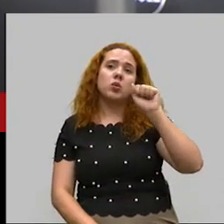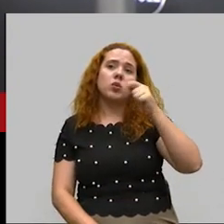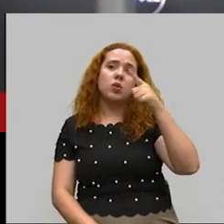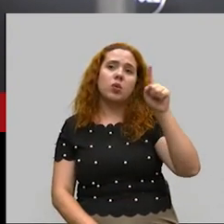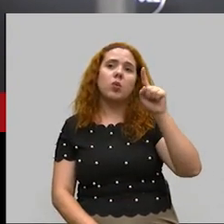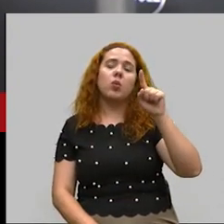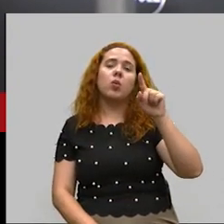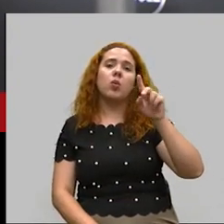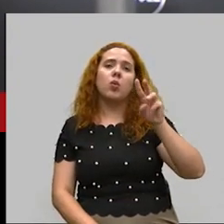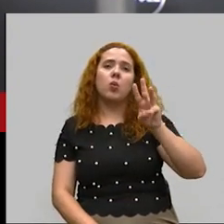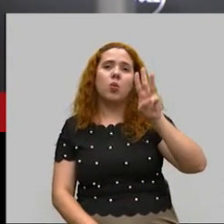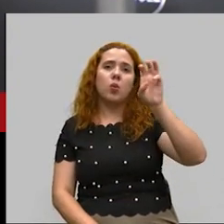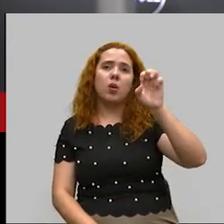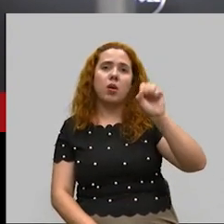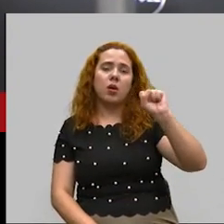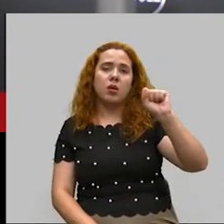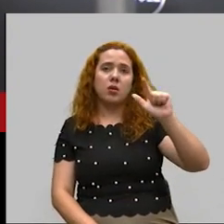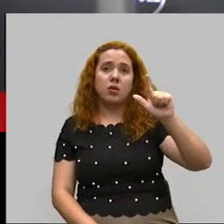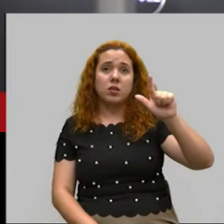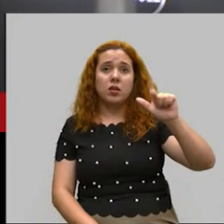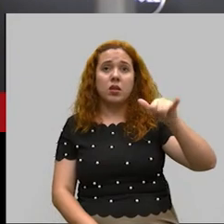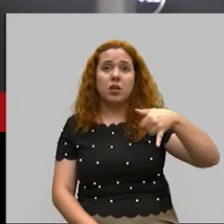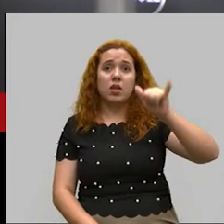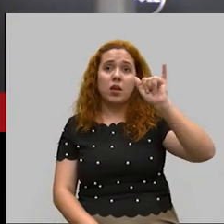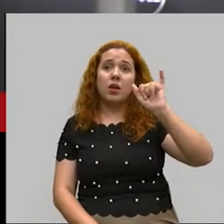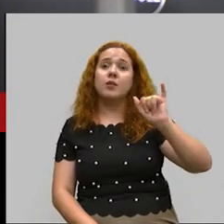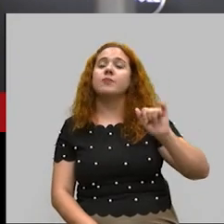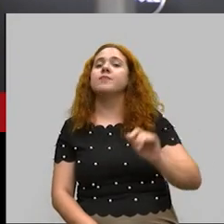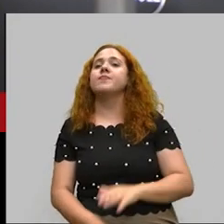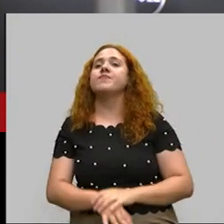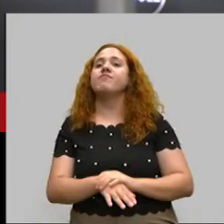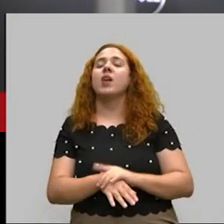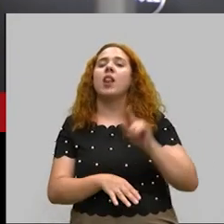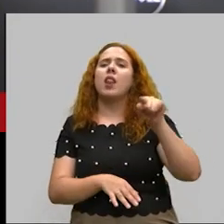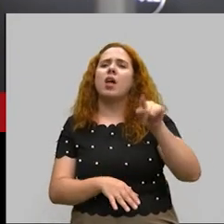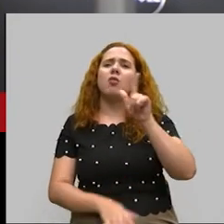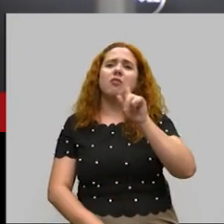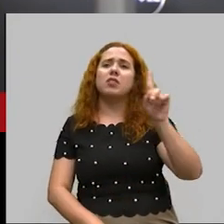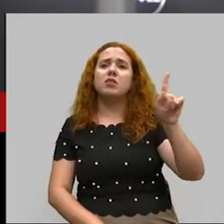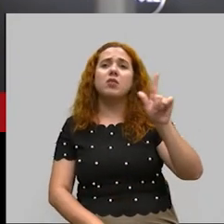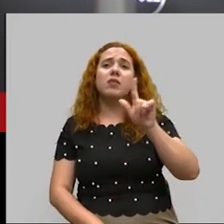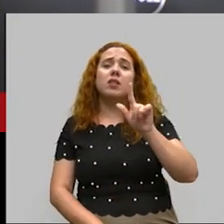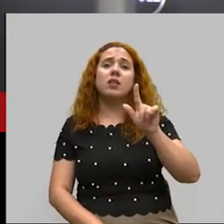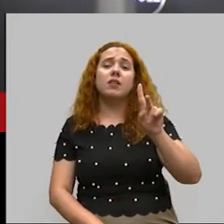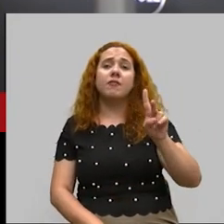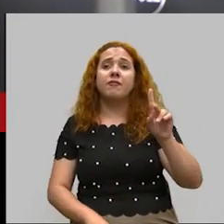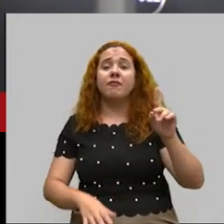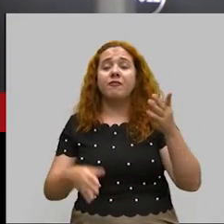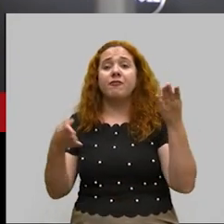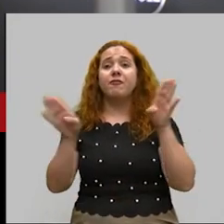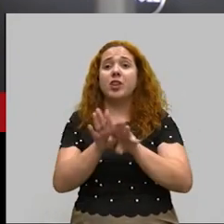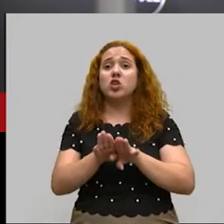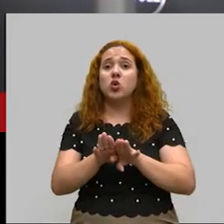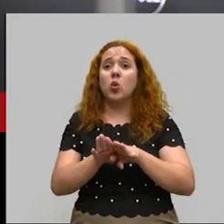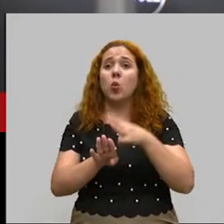cidade mesmo nós tivemos lá o fechamento de quatro turmas recentemente na escola duas de terceiro ano de ensino